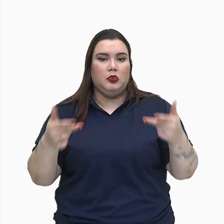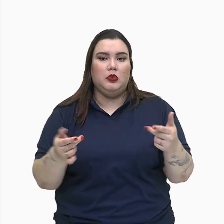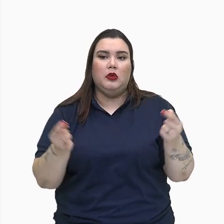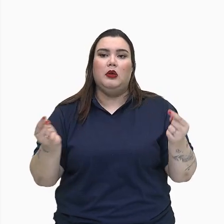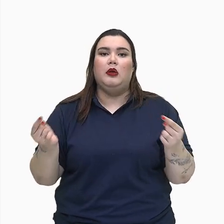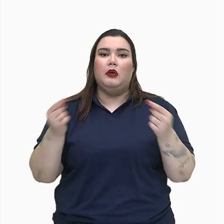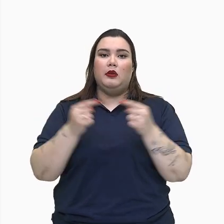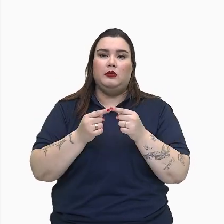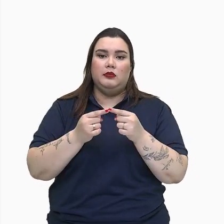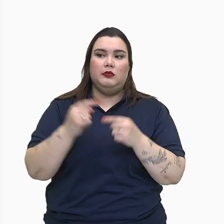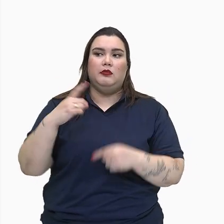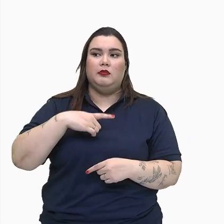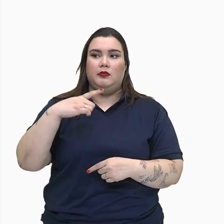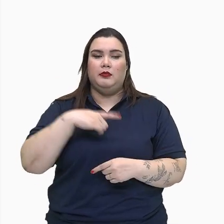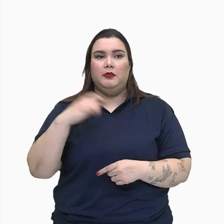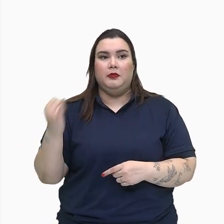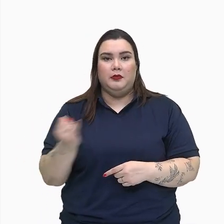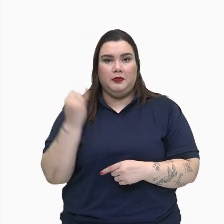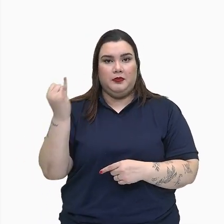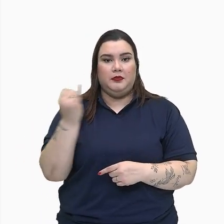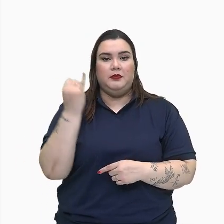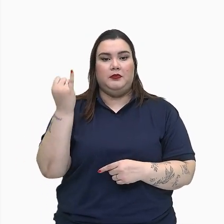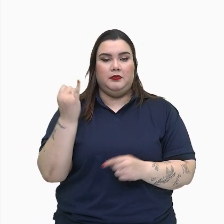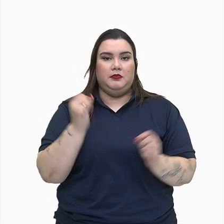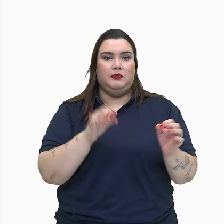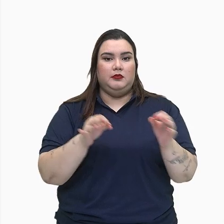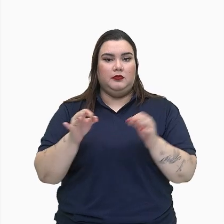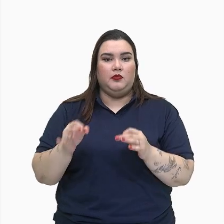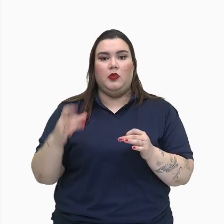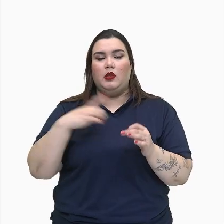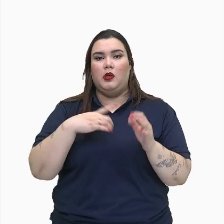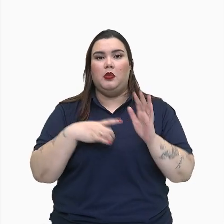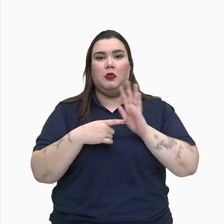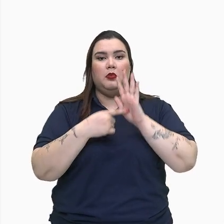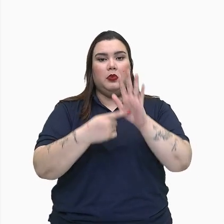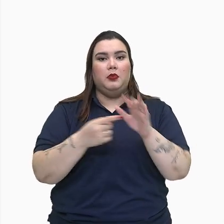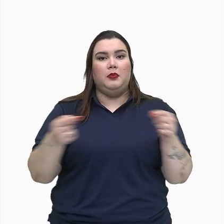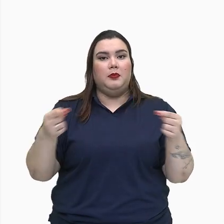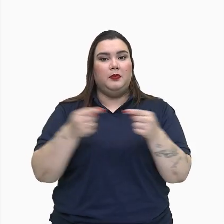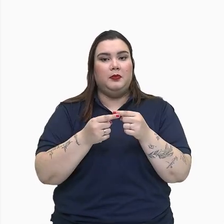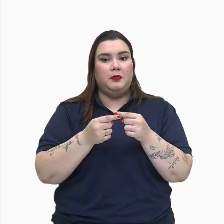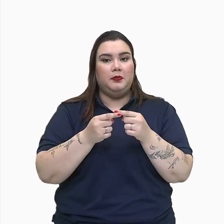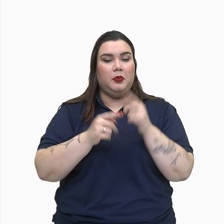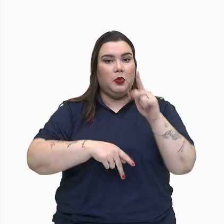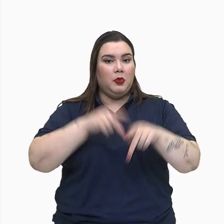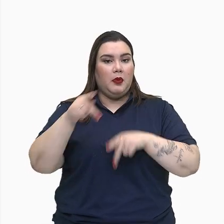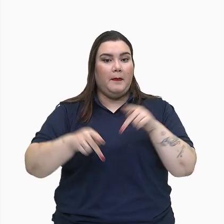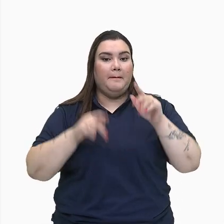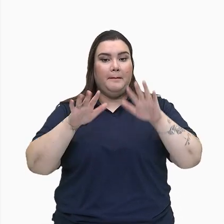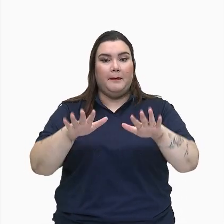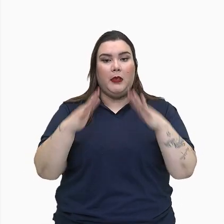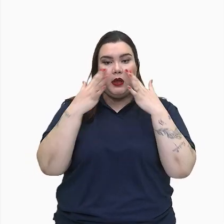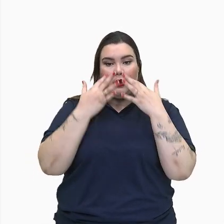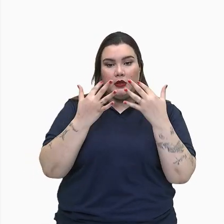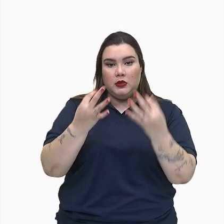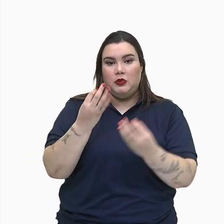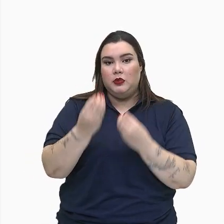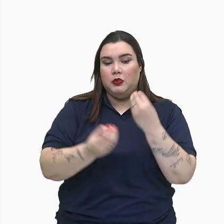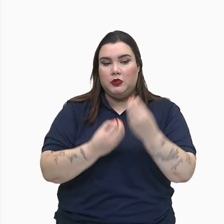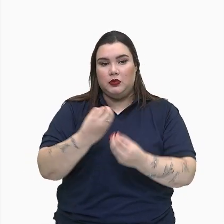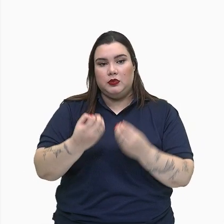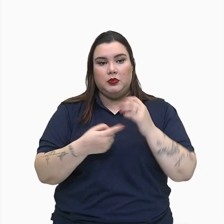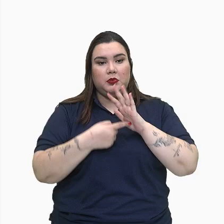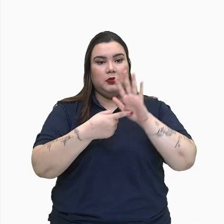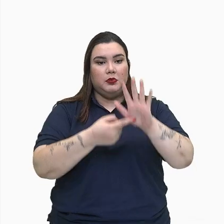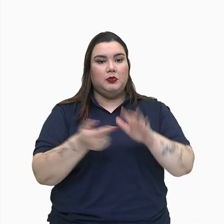já bem importante, tá bom? Já aqui estabelecido nessas populações. Mas o que nos chama a atenção, que eu vou resgatar com vocês aqui,